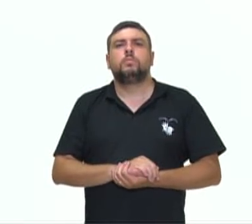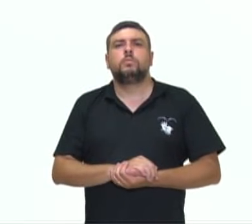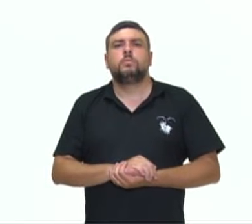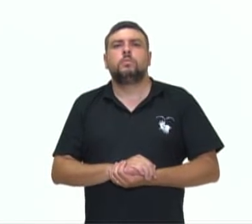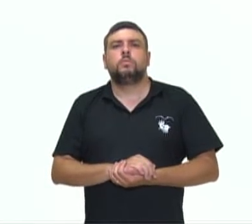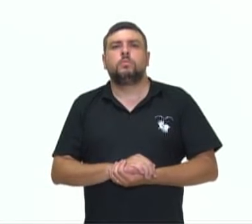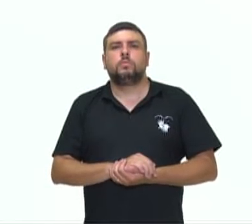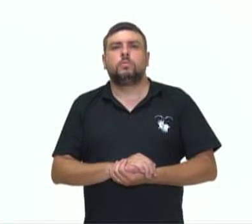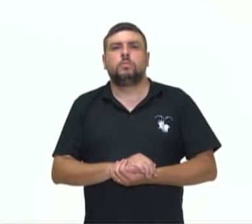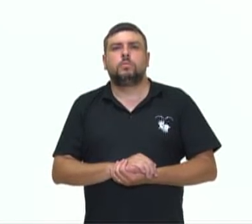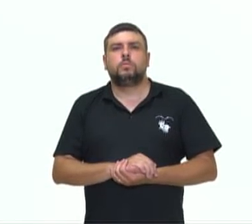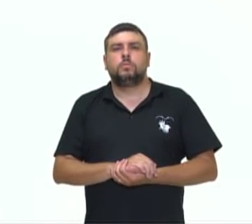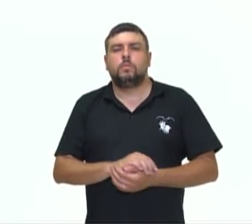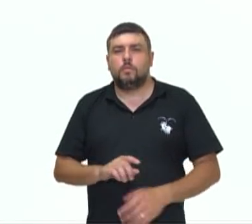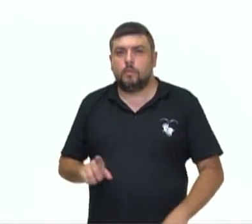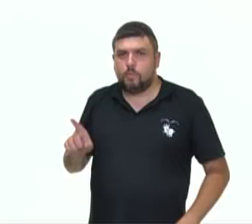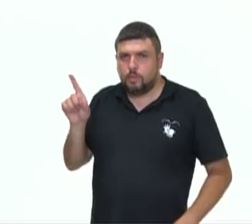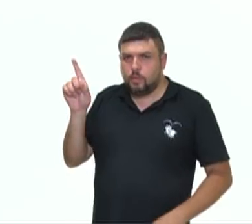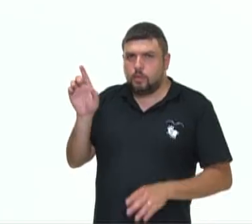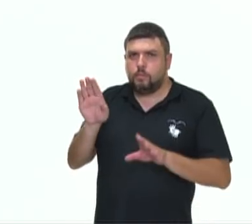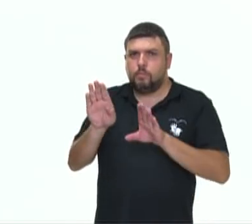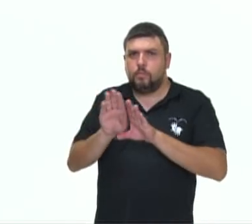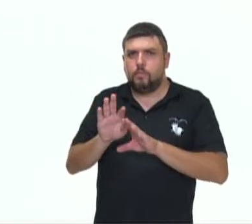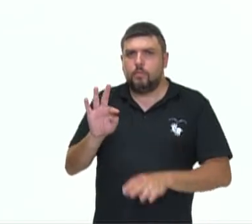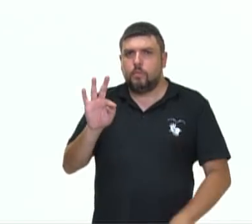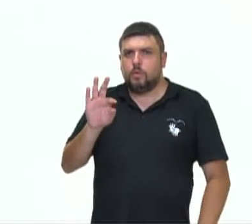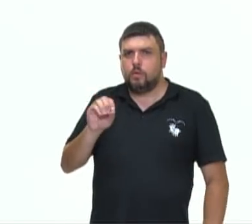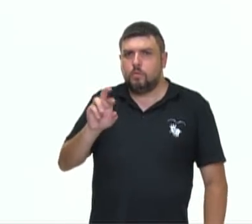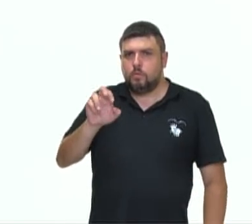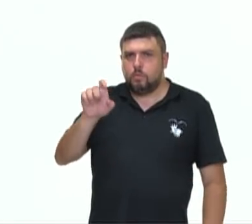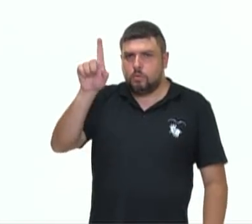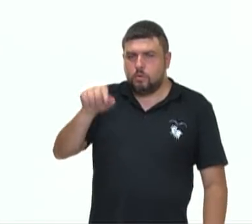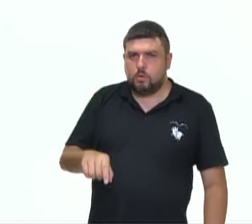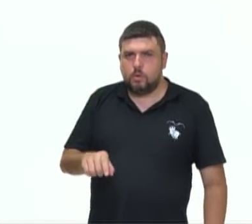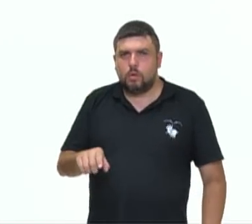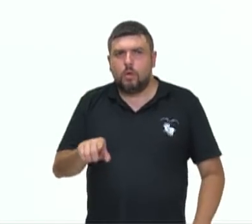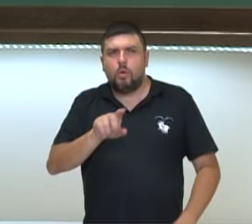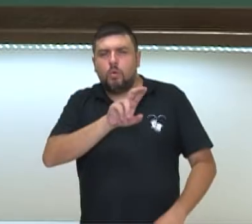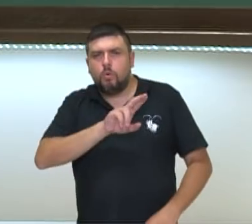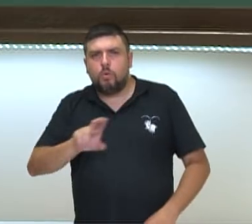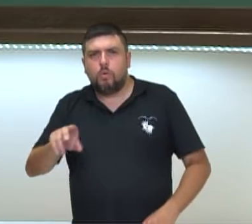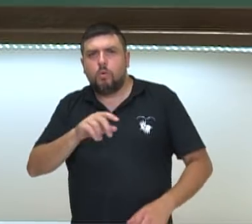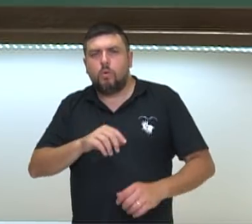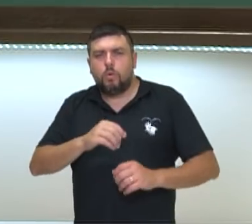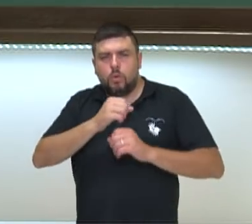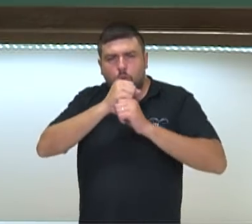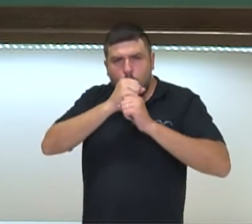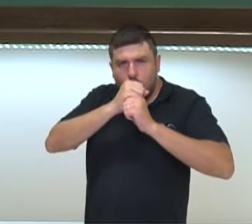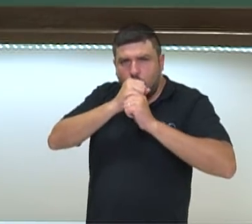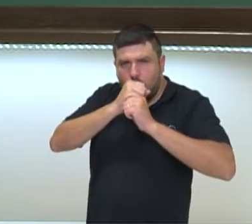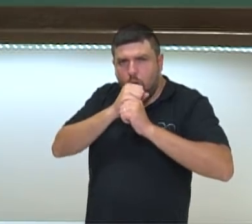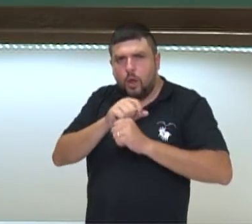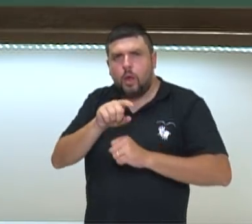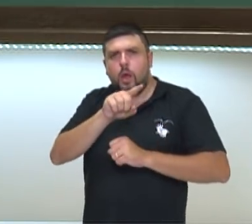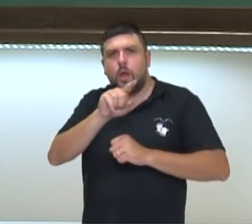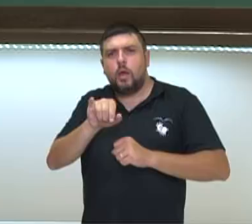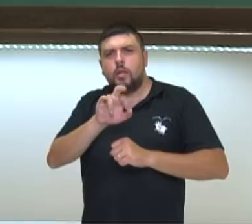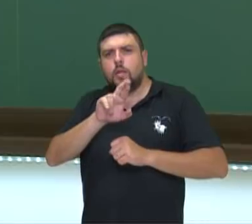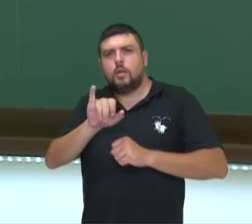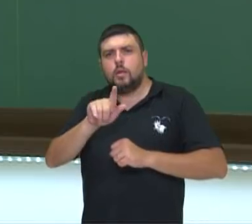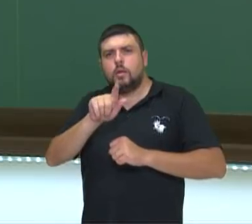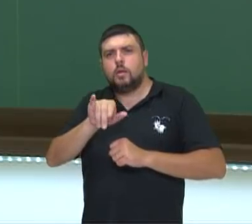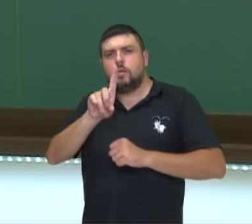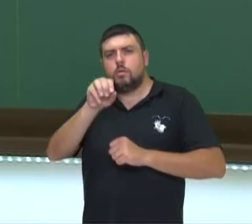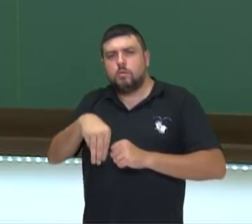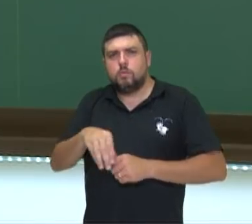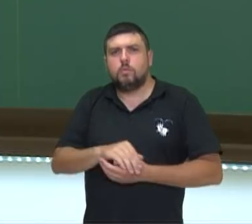toré, onde eles estão tocando um instrumento ziriguidum, que eles assopram durante essa festividade. O povo brasileiro